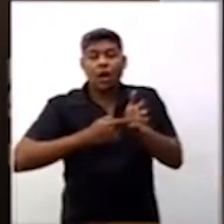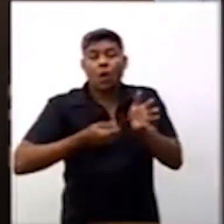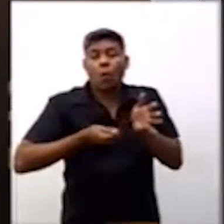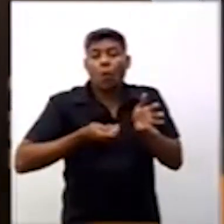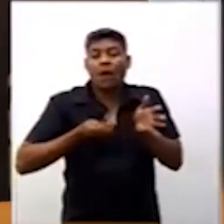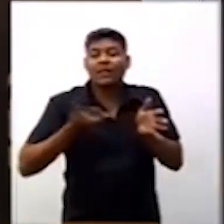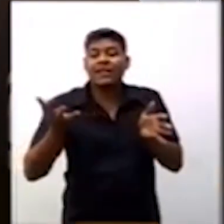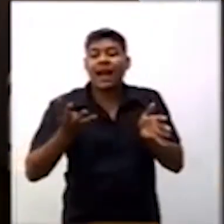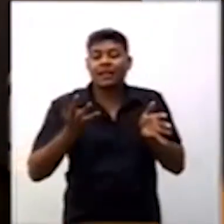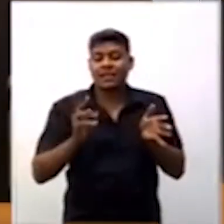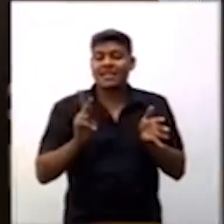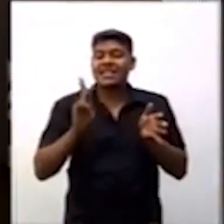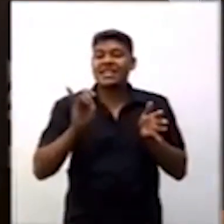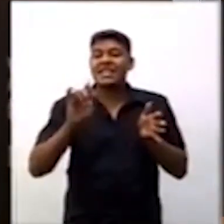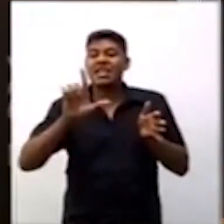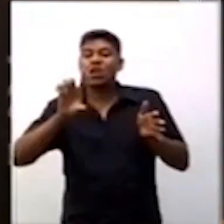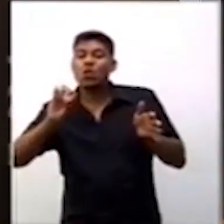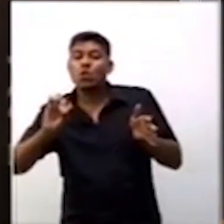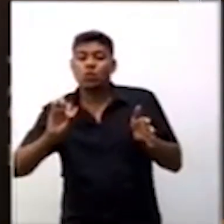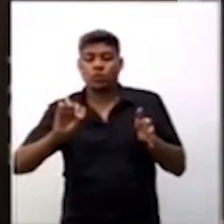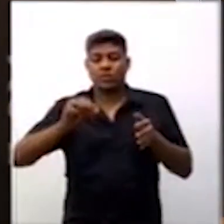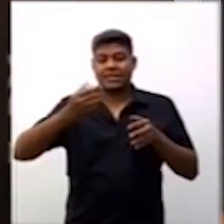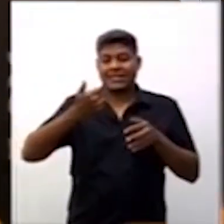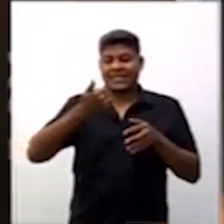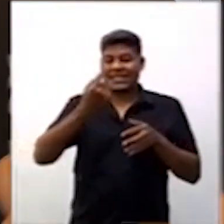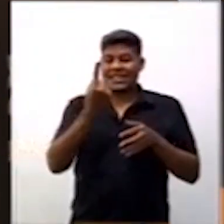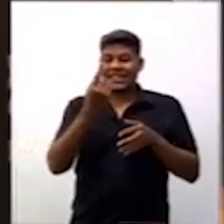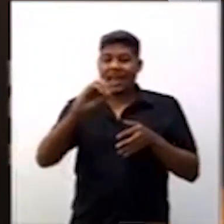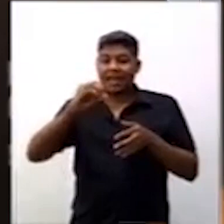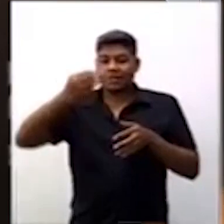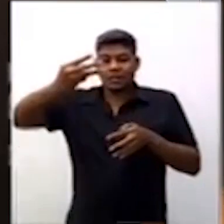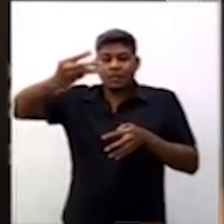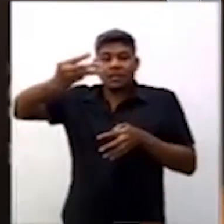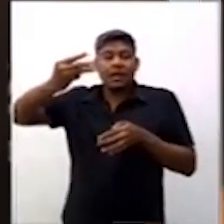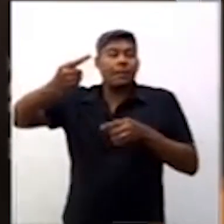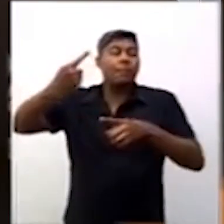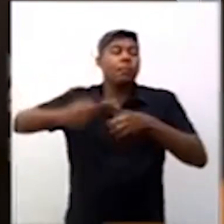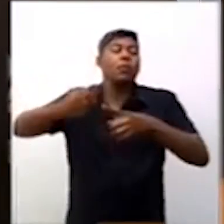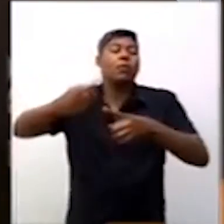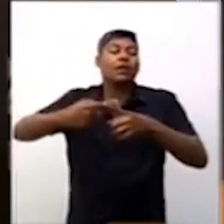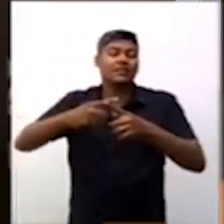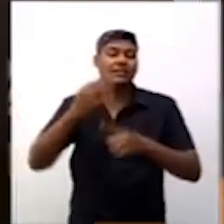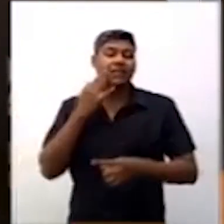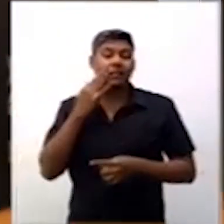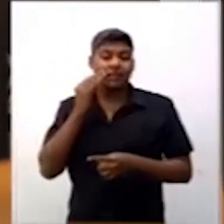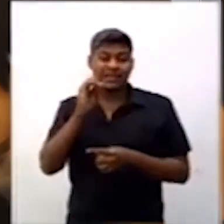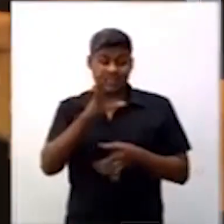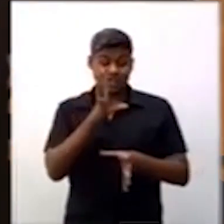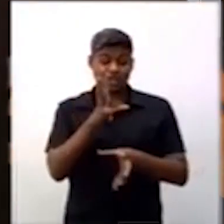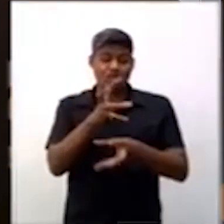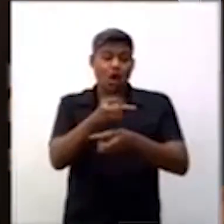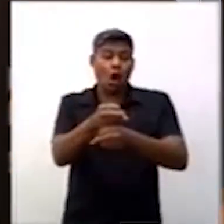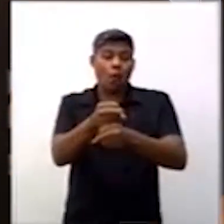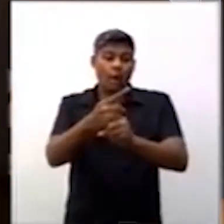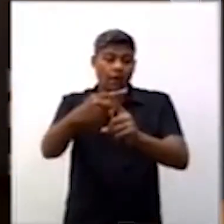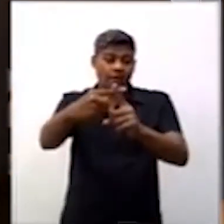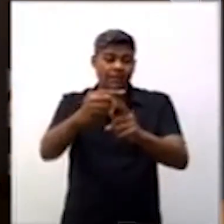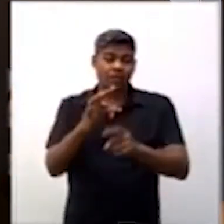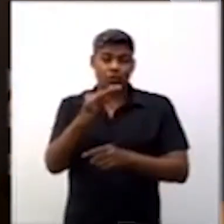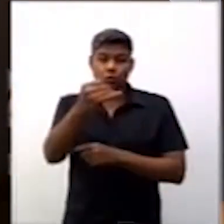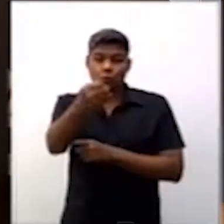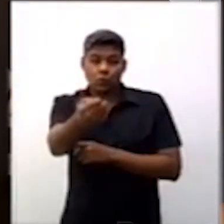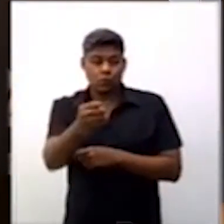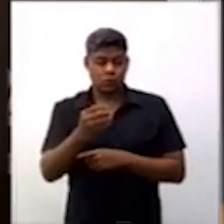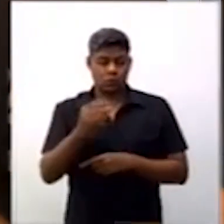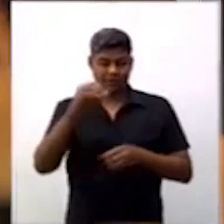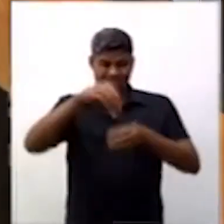é quilo, é 1000, é 10 elevado à terceira. Isso por quê? Porque se eu vou somar as potências de todos os aparelhos